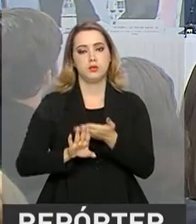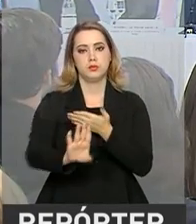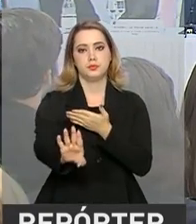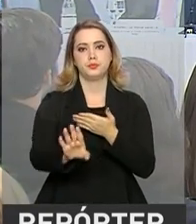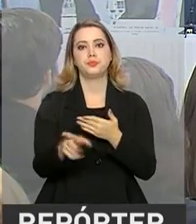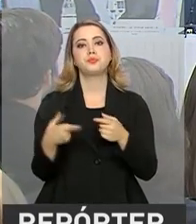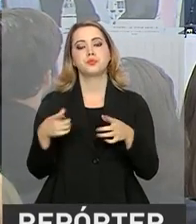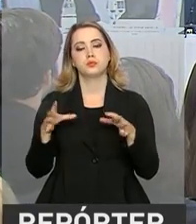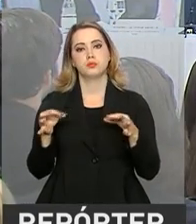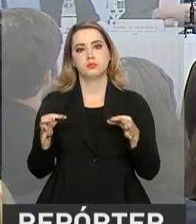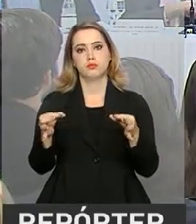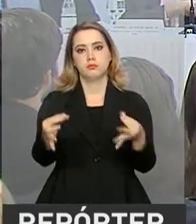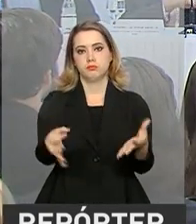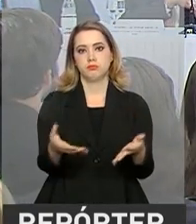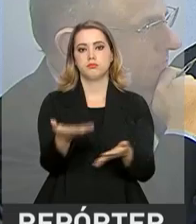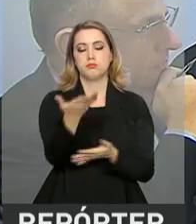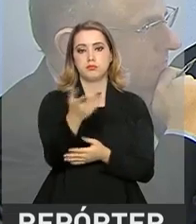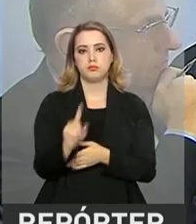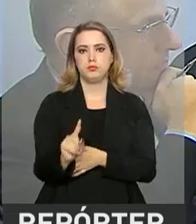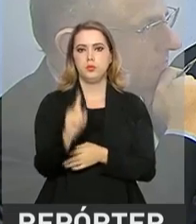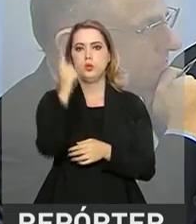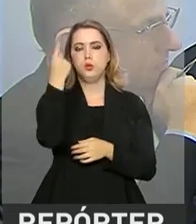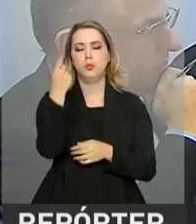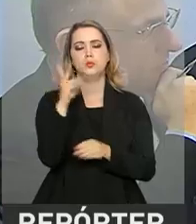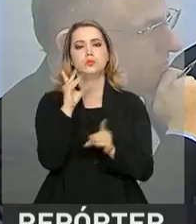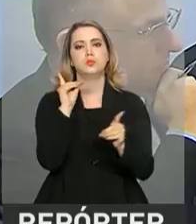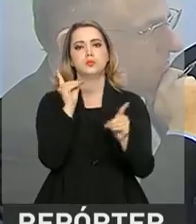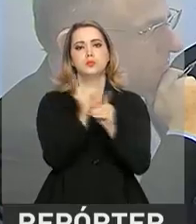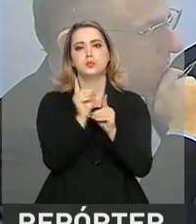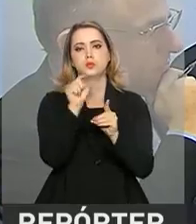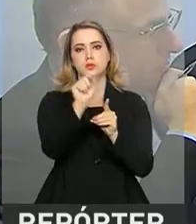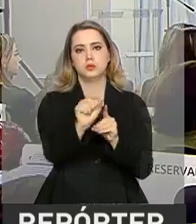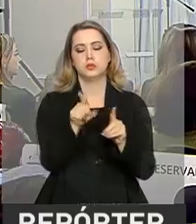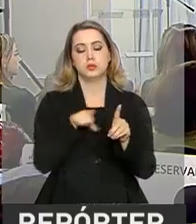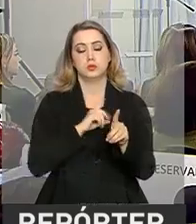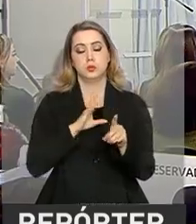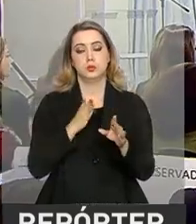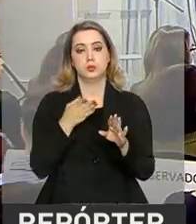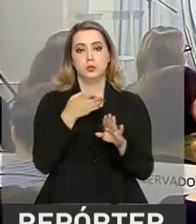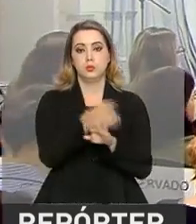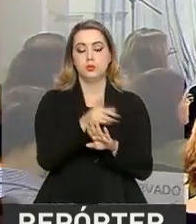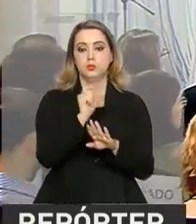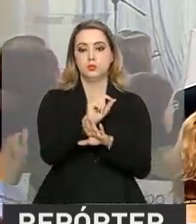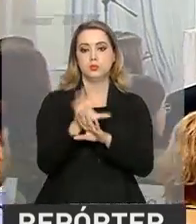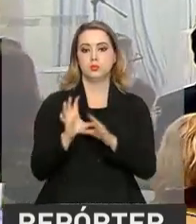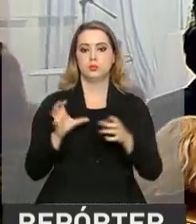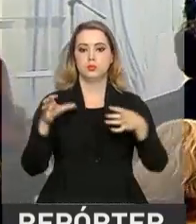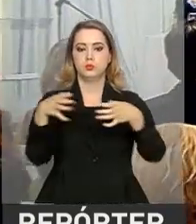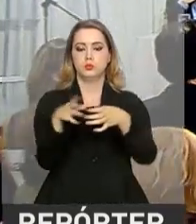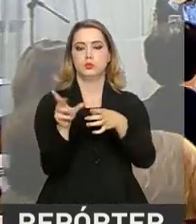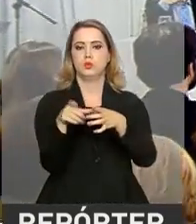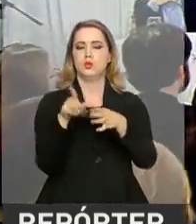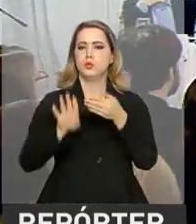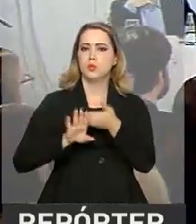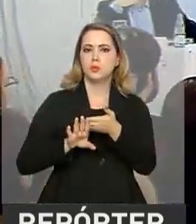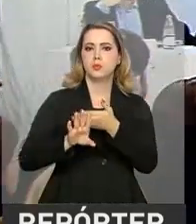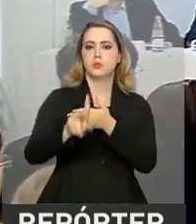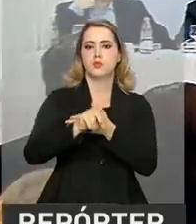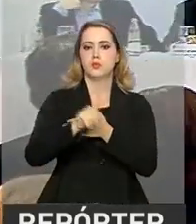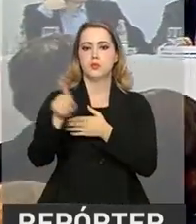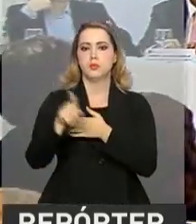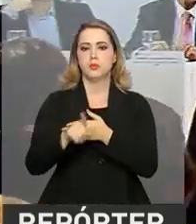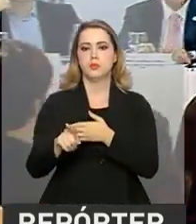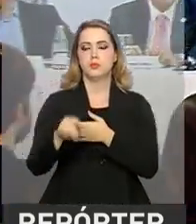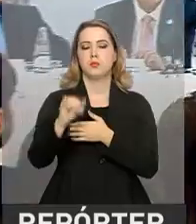da Rede Nacional de Especialistas em Zika e Doenças Correlatas. Os participantes contribuem com o desenvolvimento